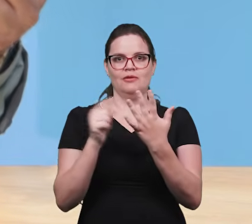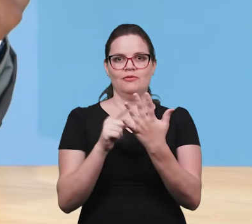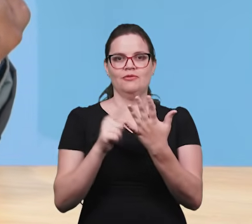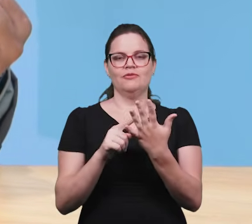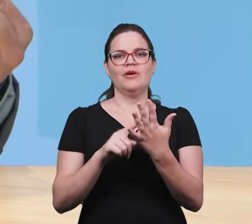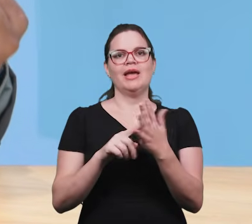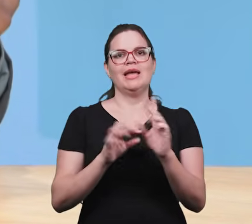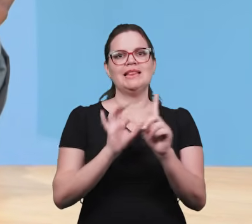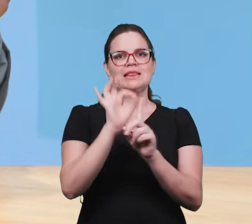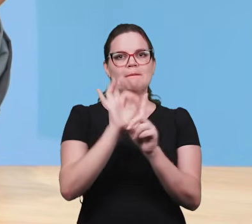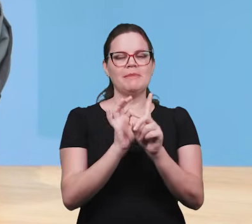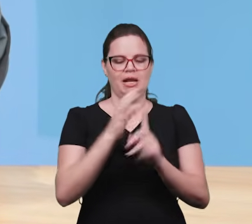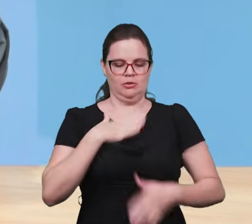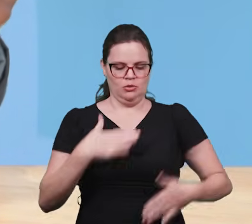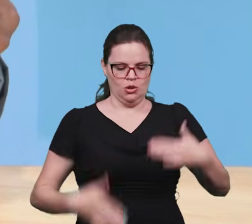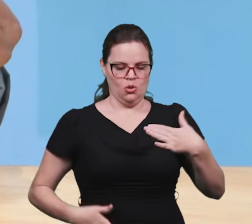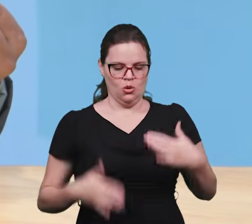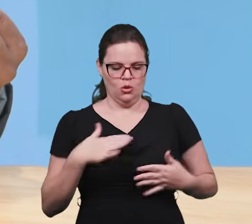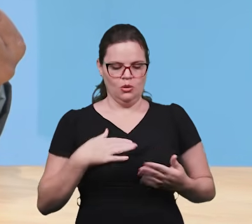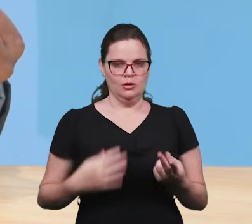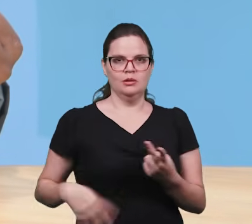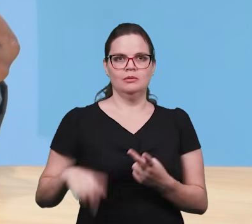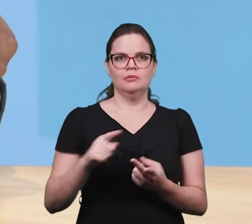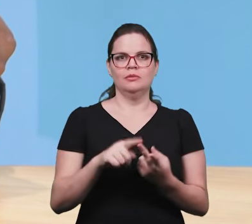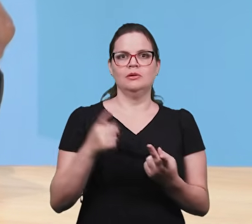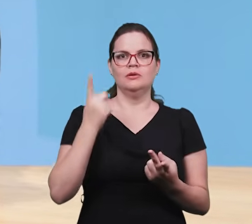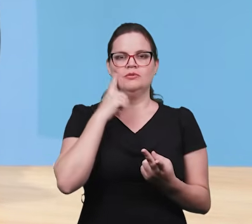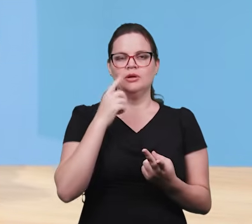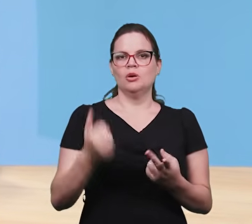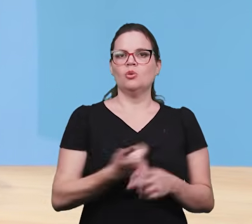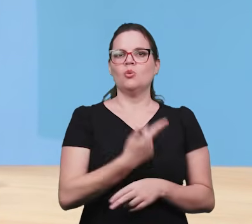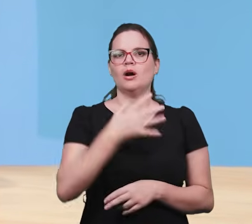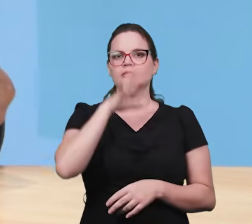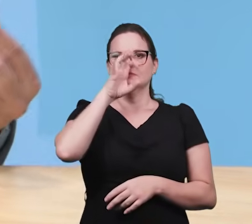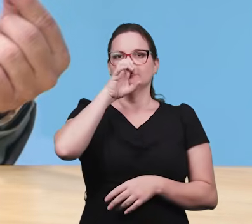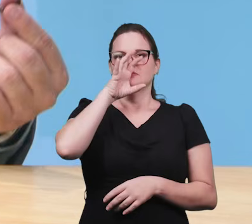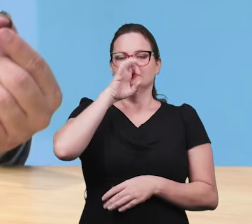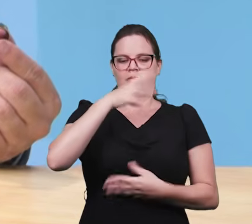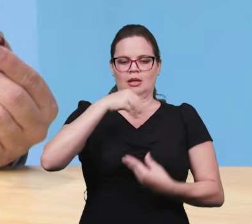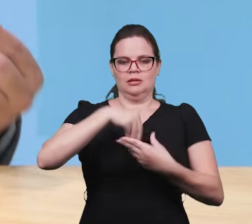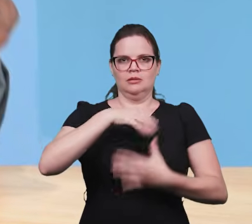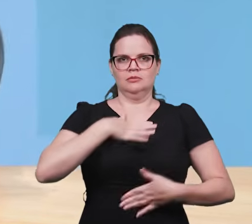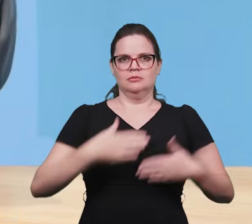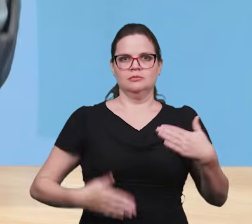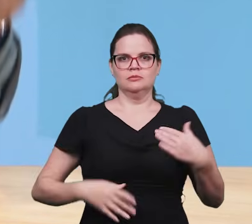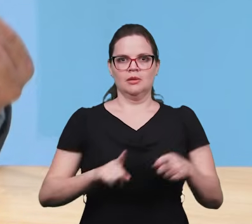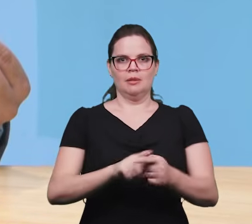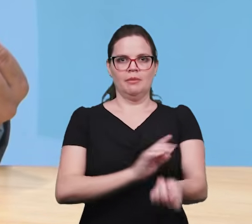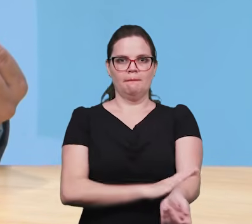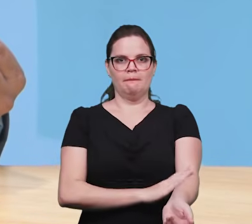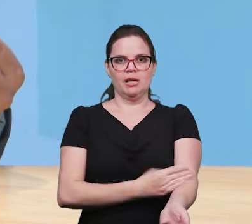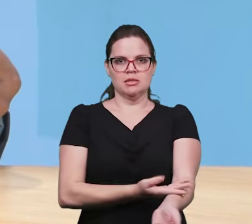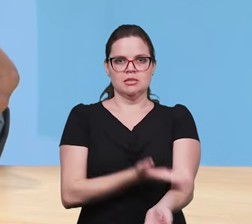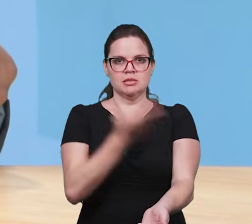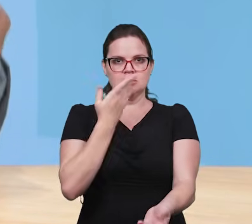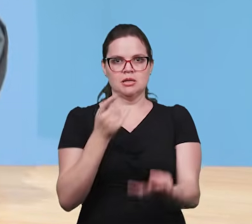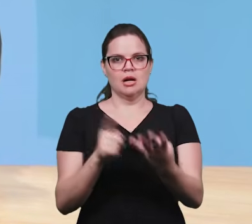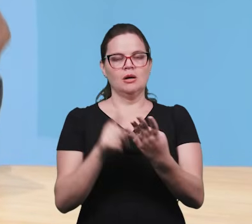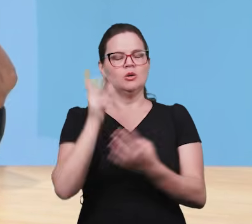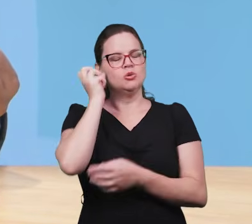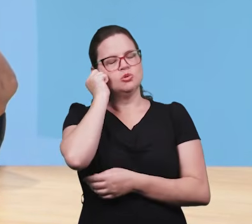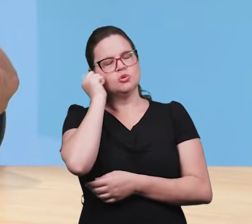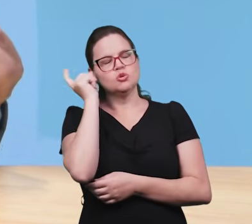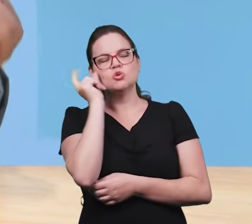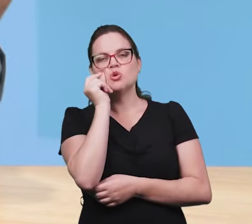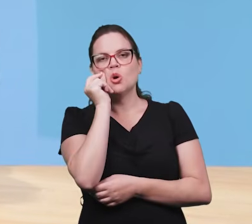a nossa temperatura, ele controla a nossa quantidade de oxigênio no organismo, ele faz pressão, ele controla